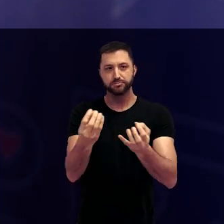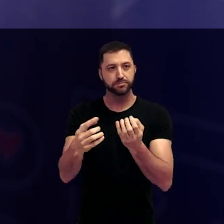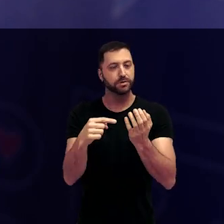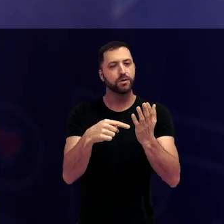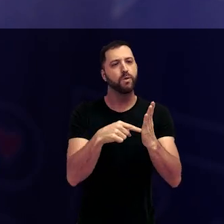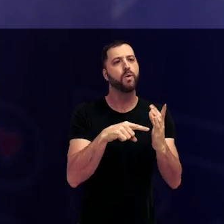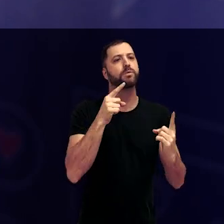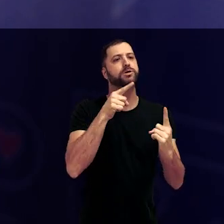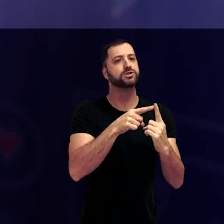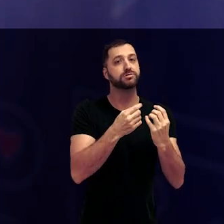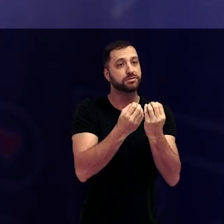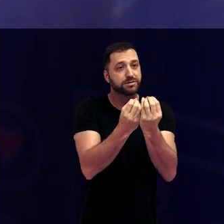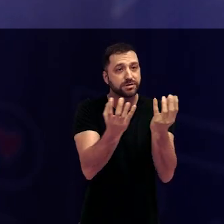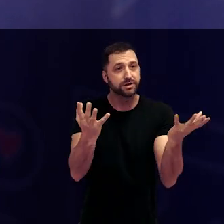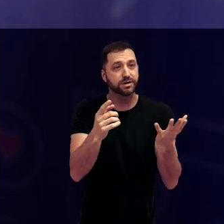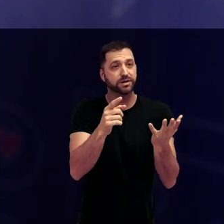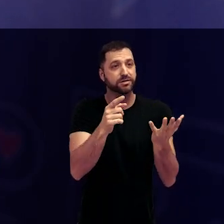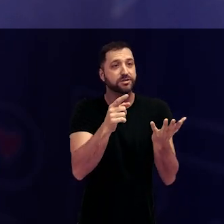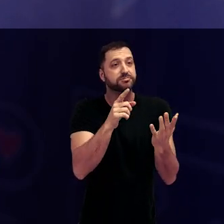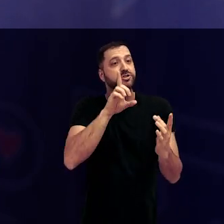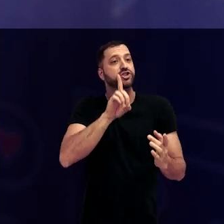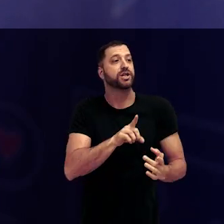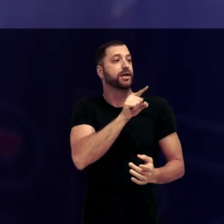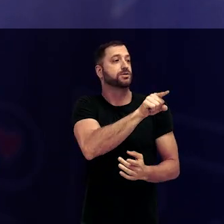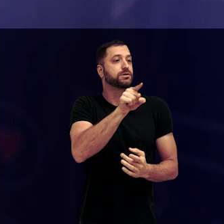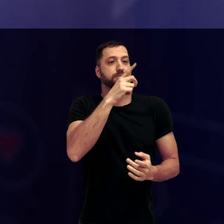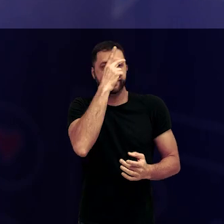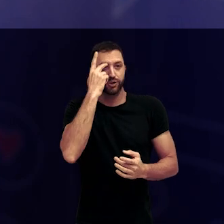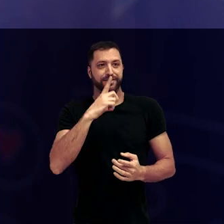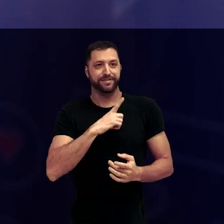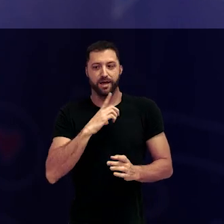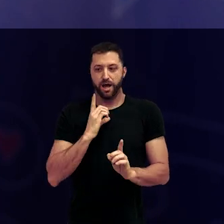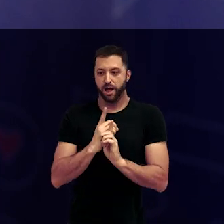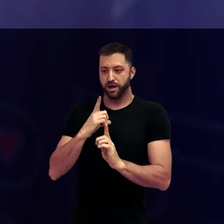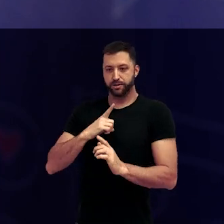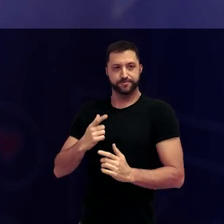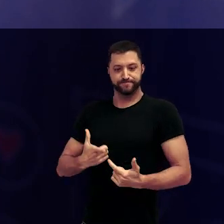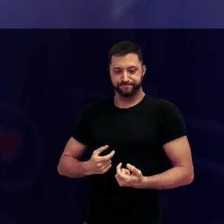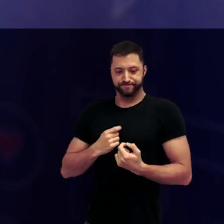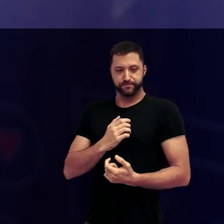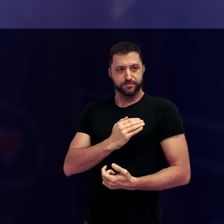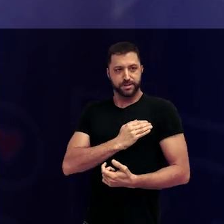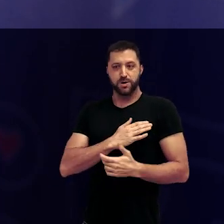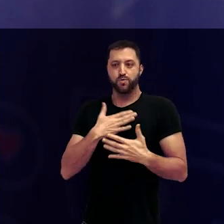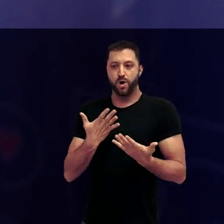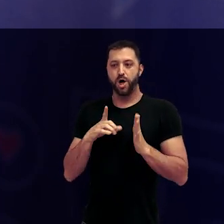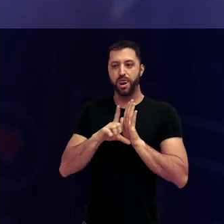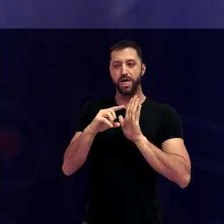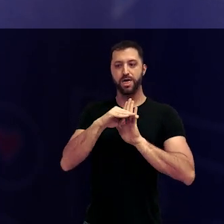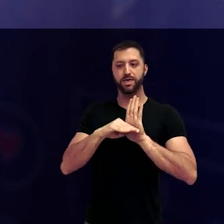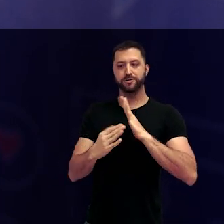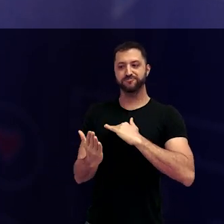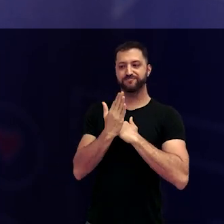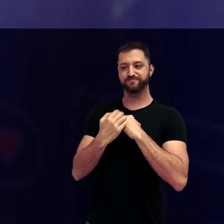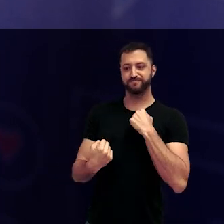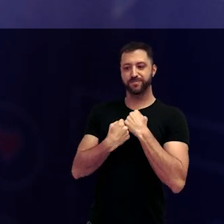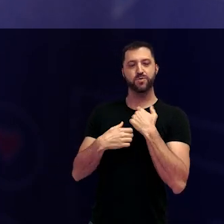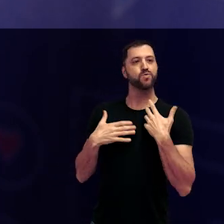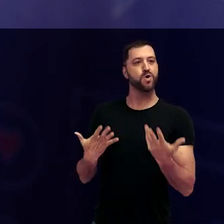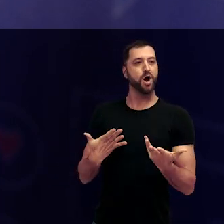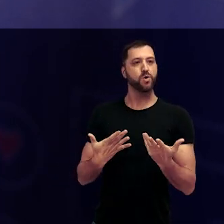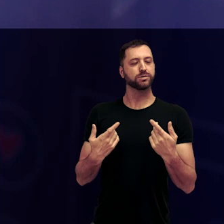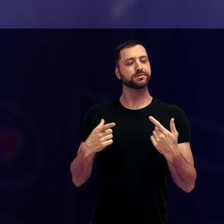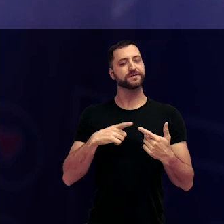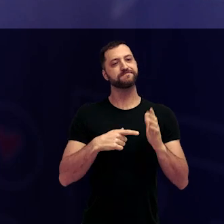E esse manual também visa garantir os direitos ou mostrar para o paciente, trazer informação dos